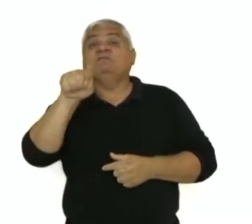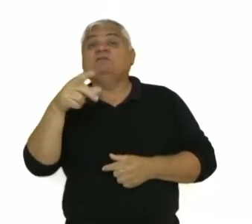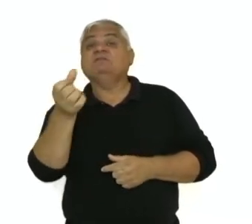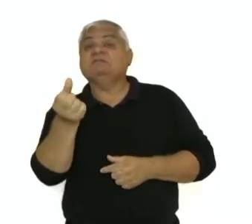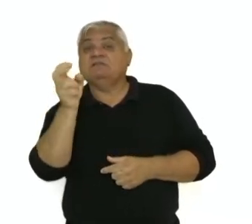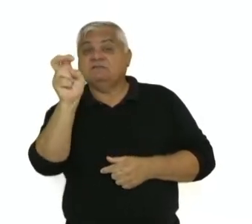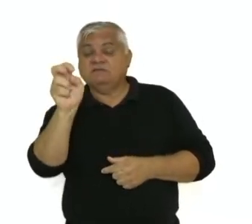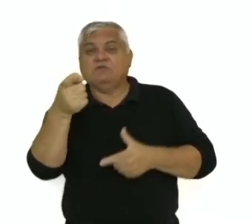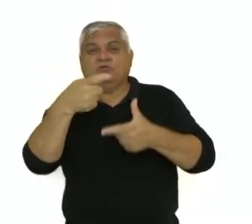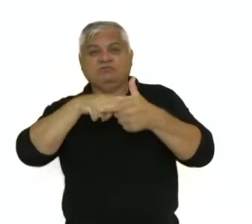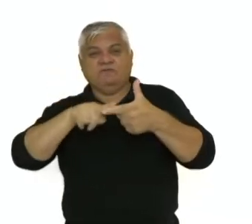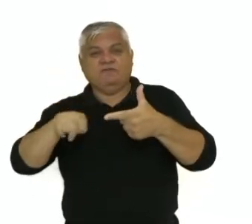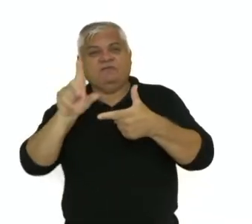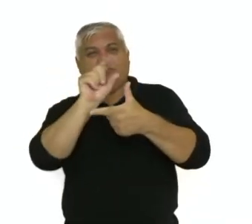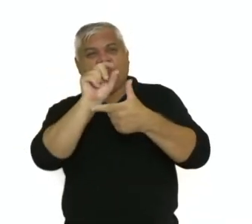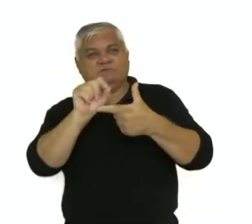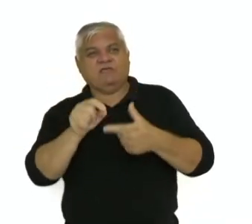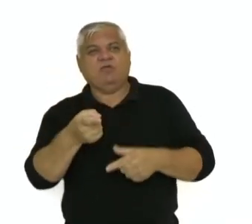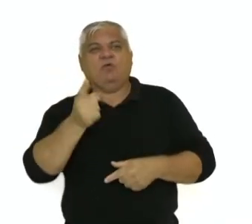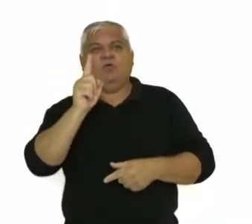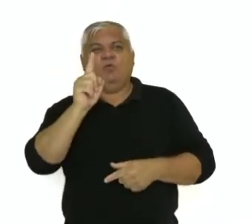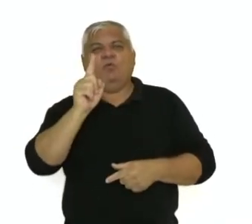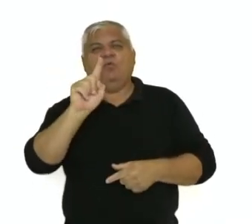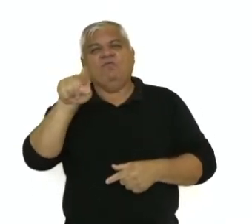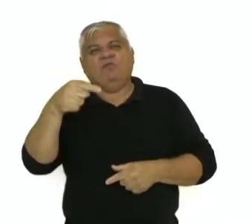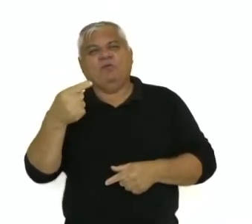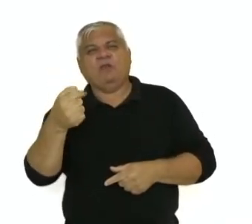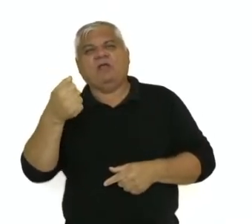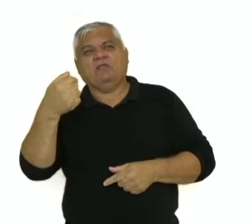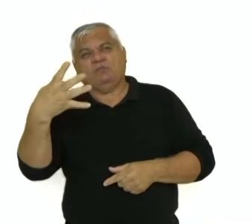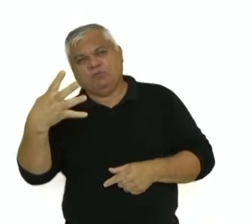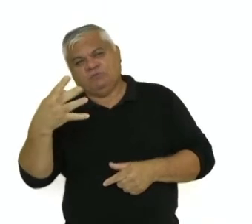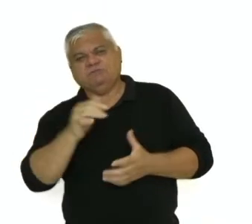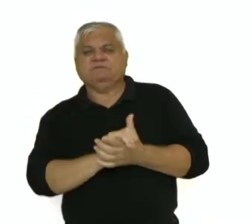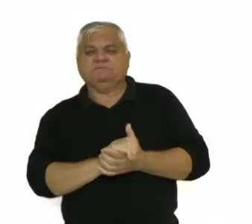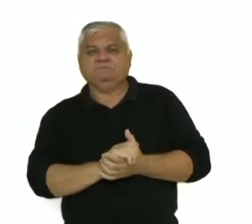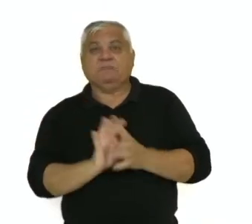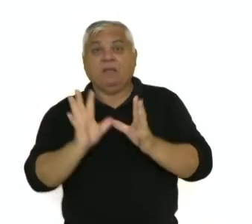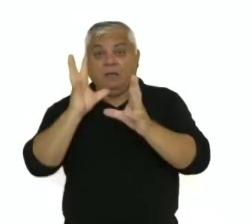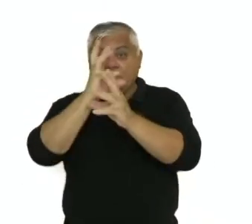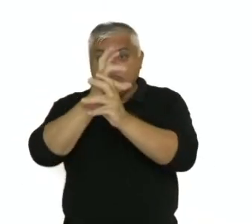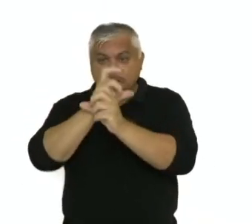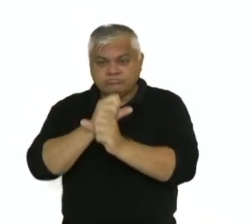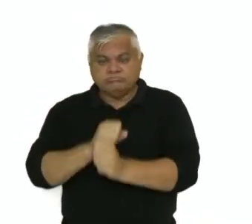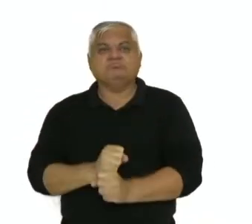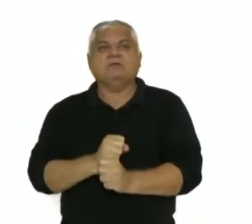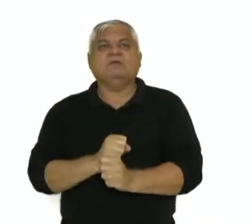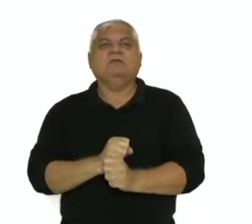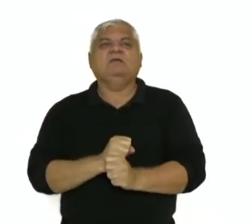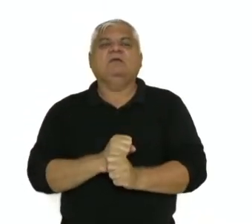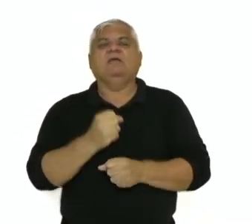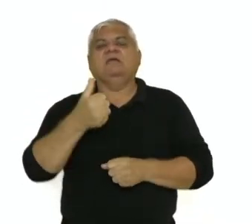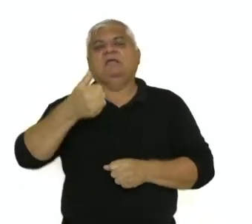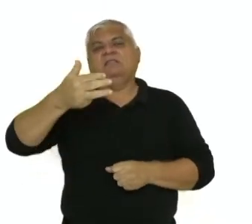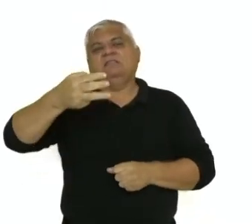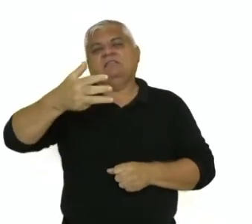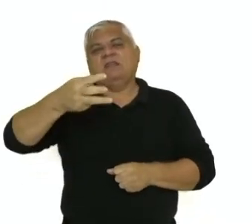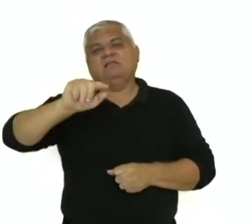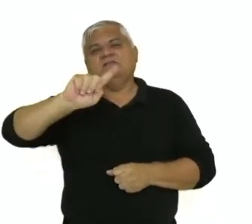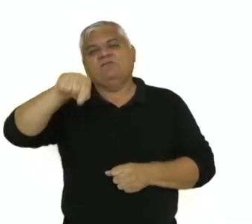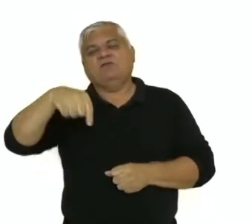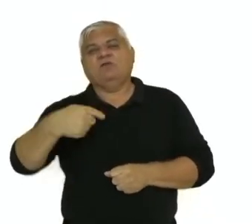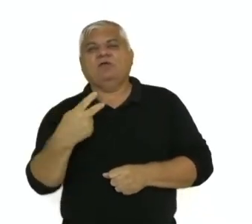11,65, então dividido por 100, 1,14 de 11,45, portanto o rendimento foi de